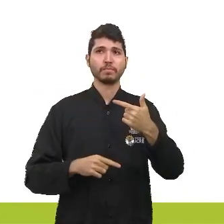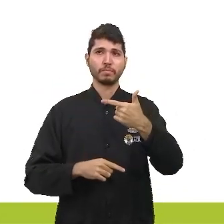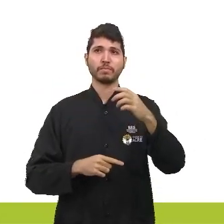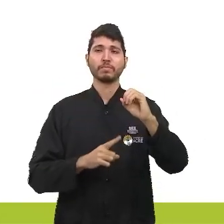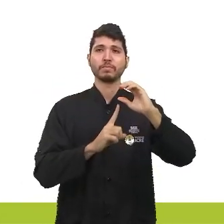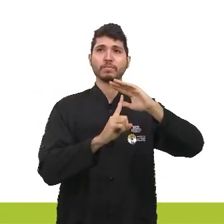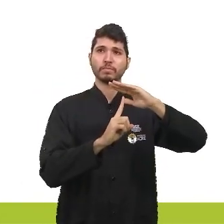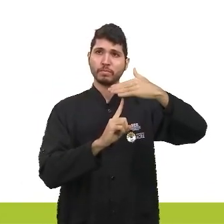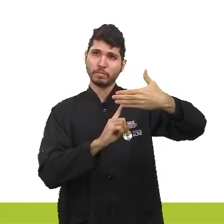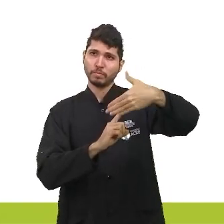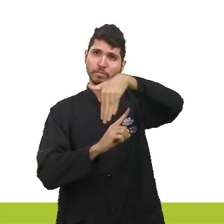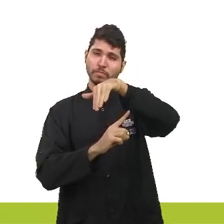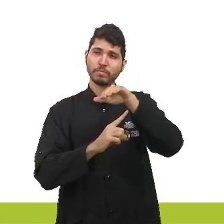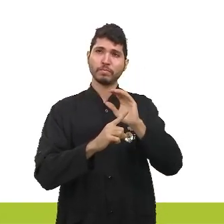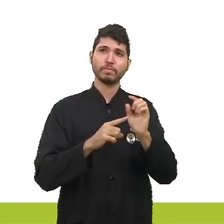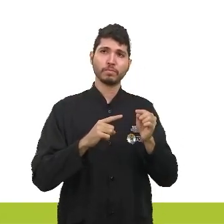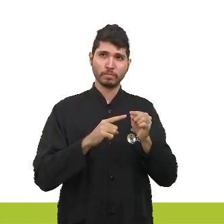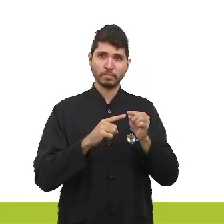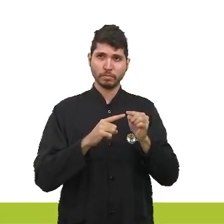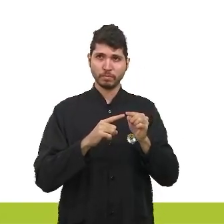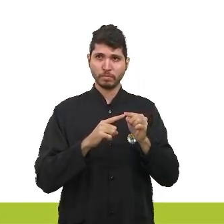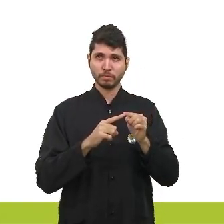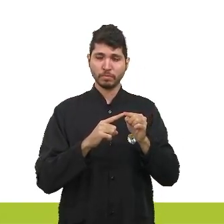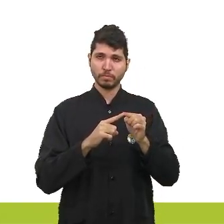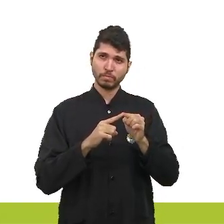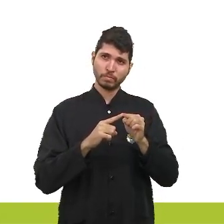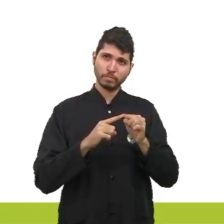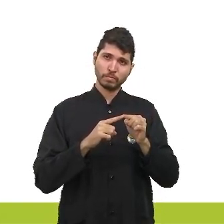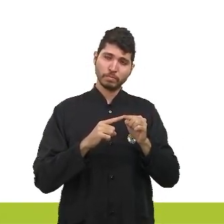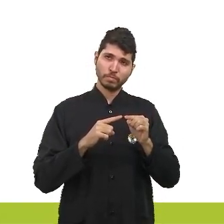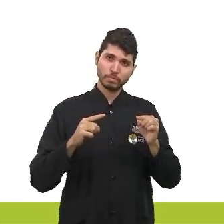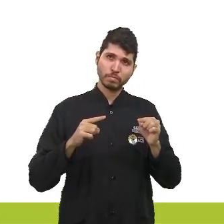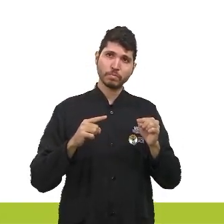essa figura. Qual é o número de